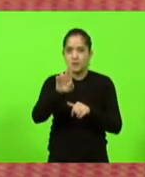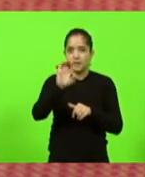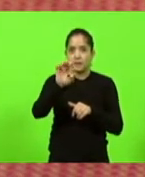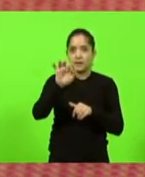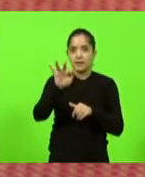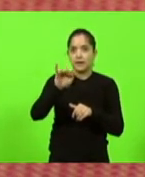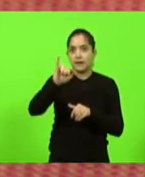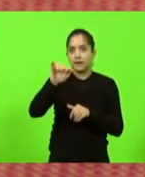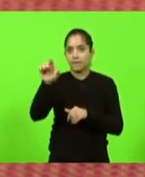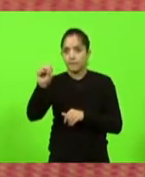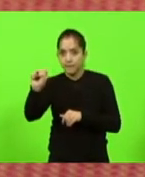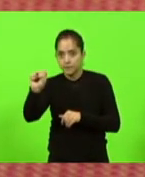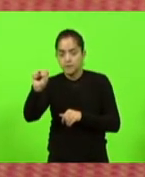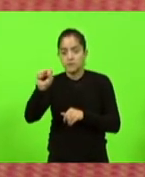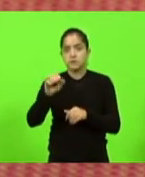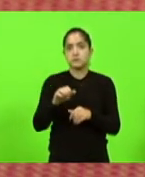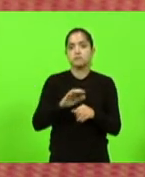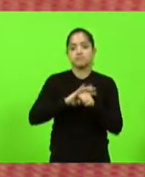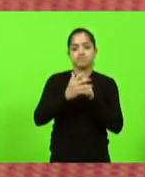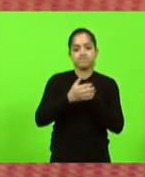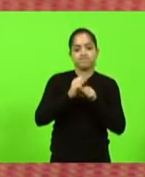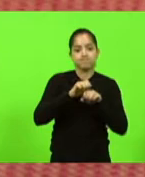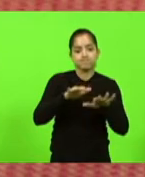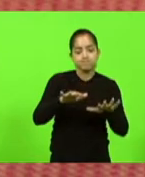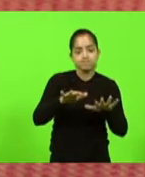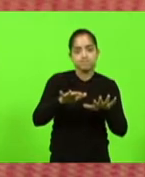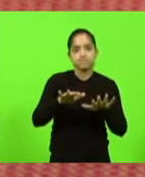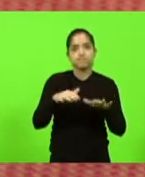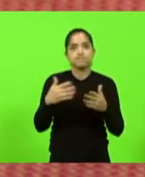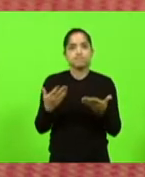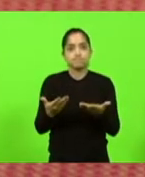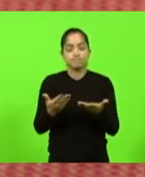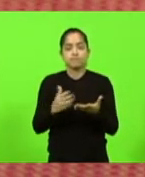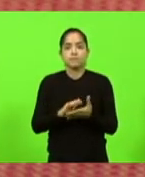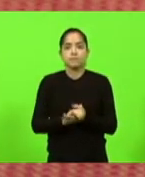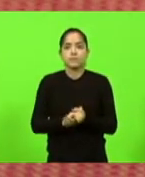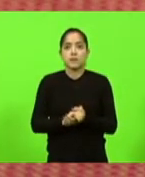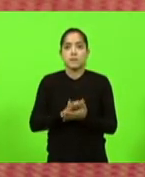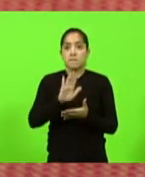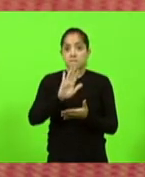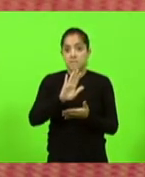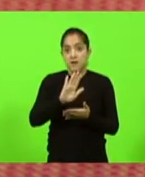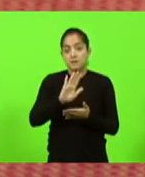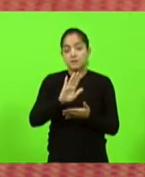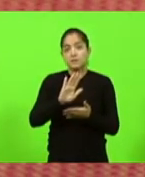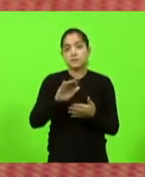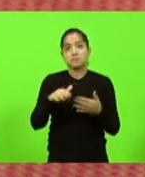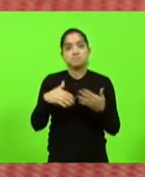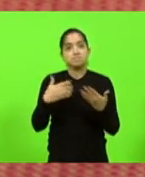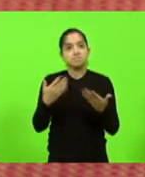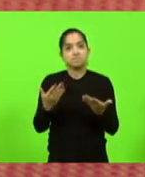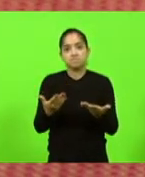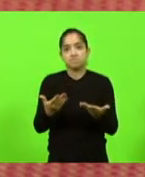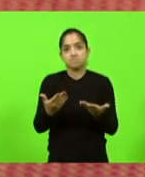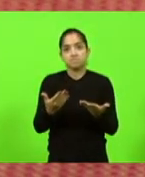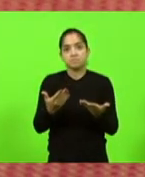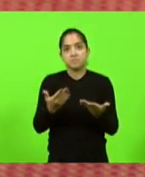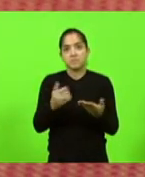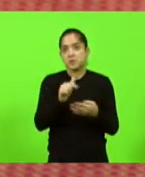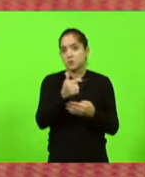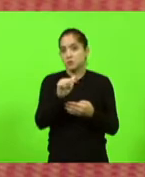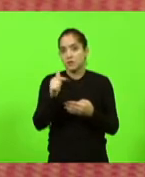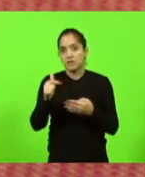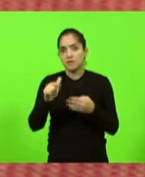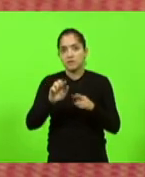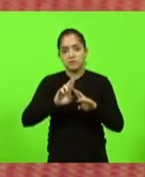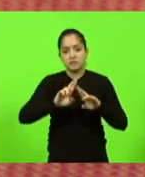causa da pandemia. Acredito que seja isso. Só que, na prática, não se teve nada de diferente.